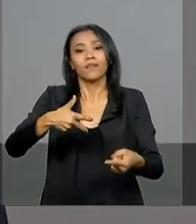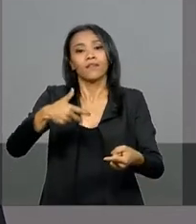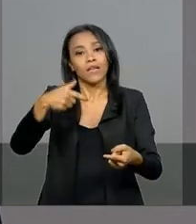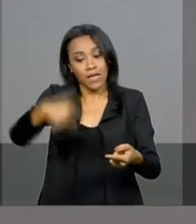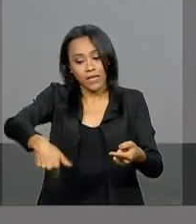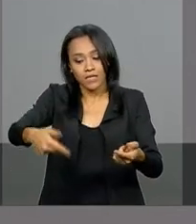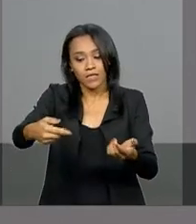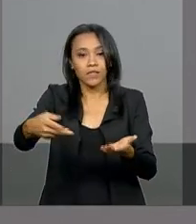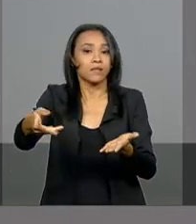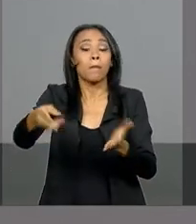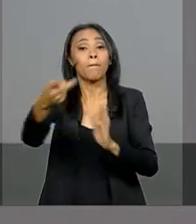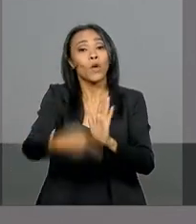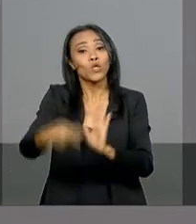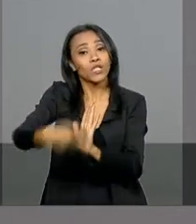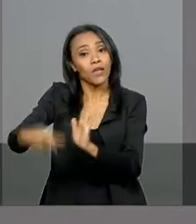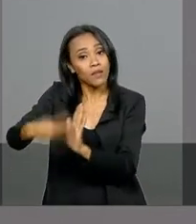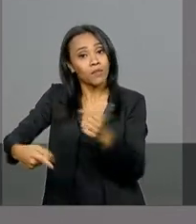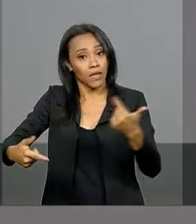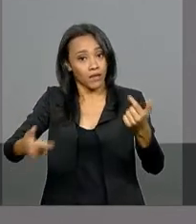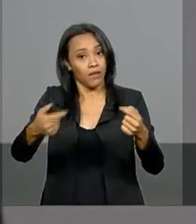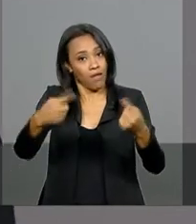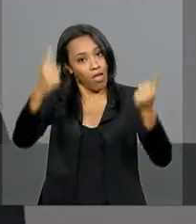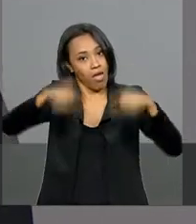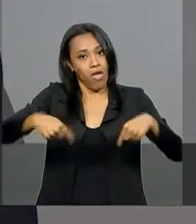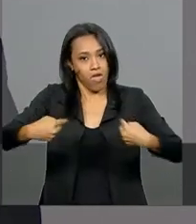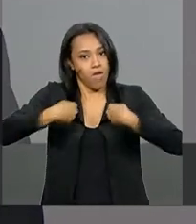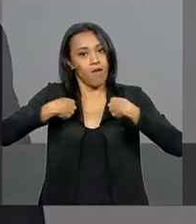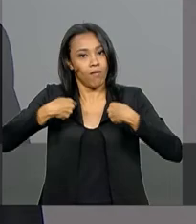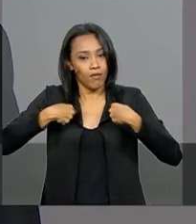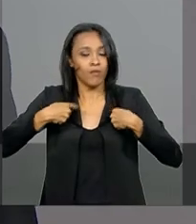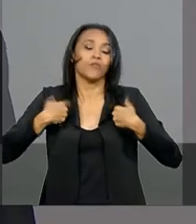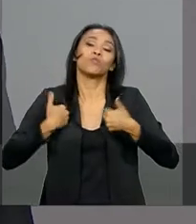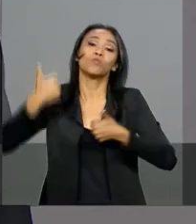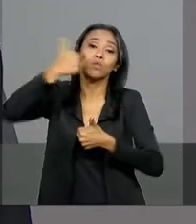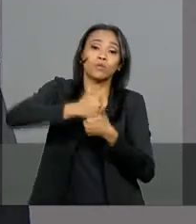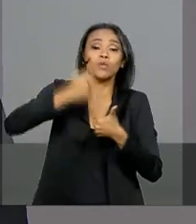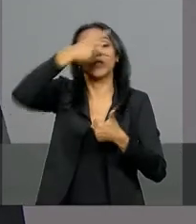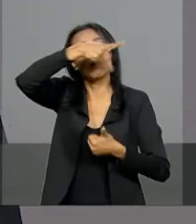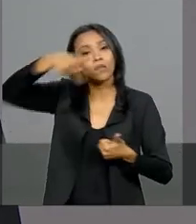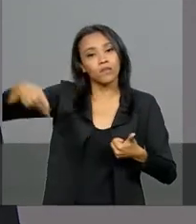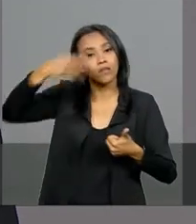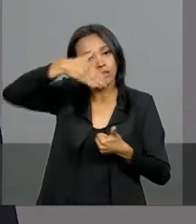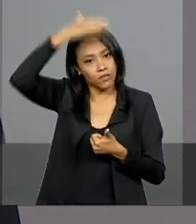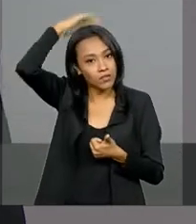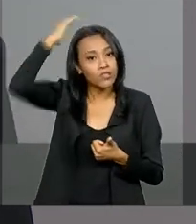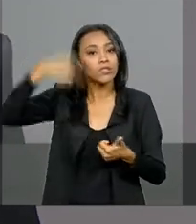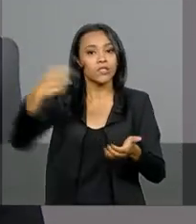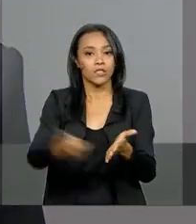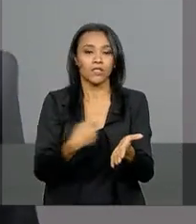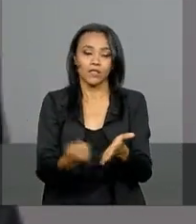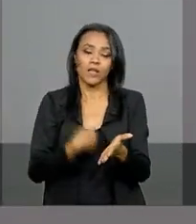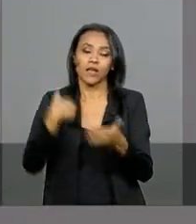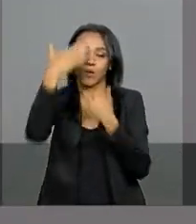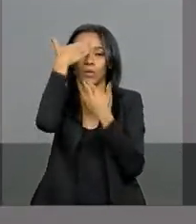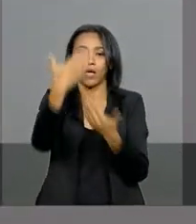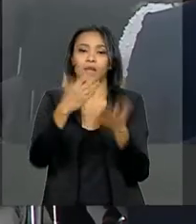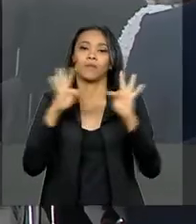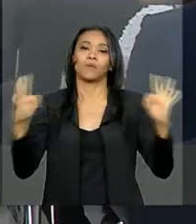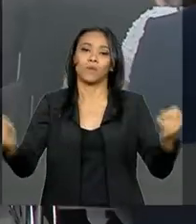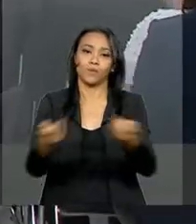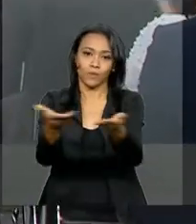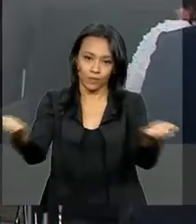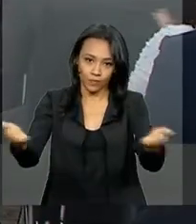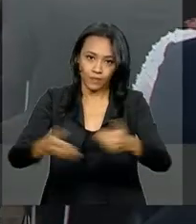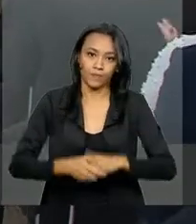projetos para que pudesse eu na qualidade de presidente da república em exercício sancionados muito obrigado a todos